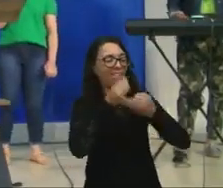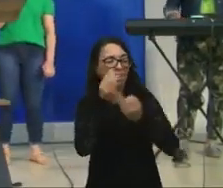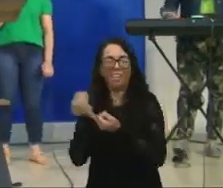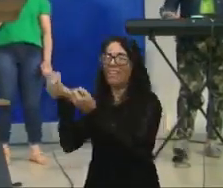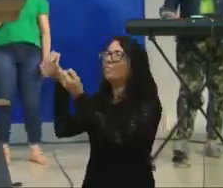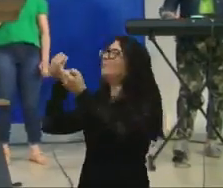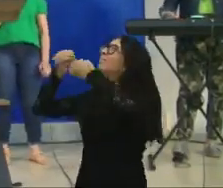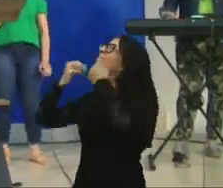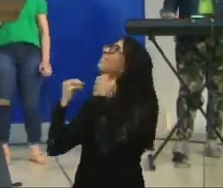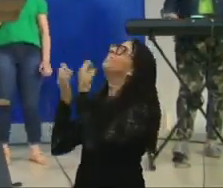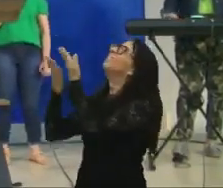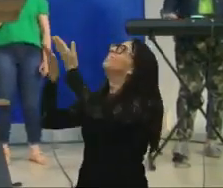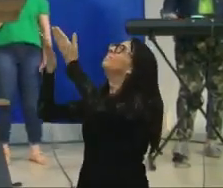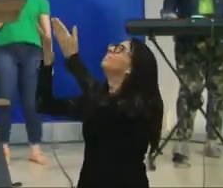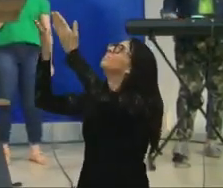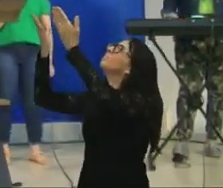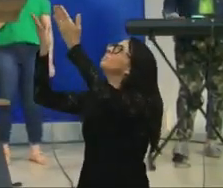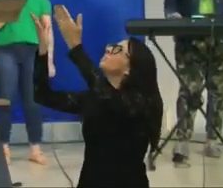da terra e do